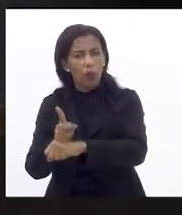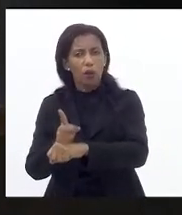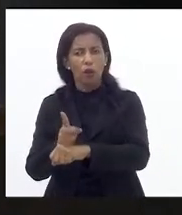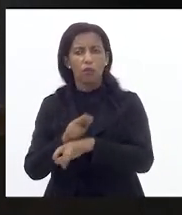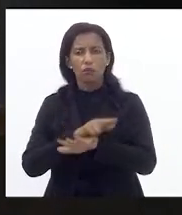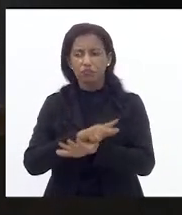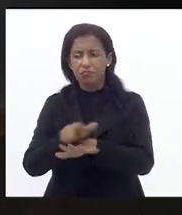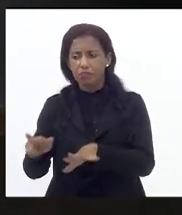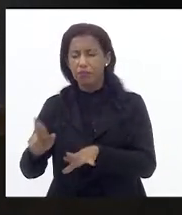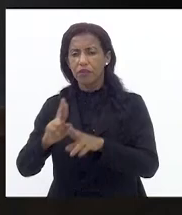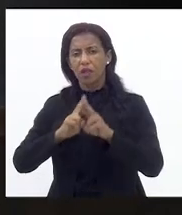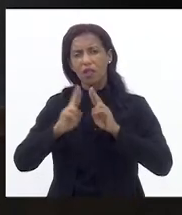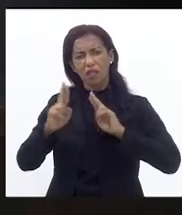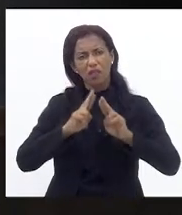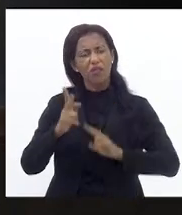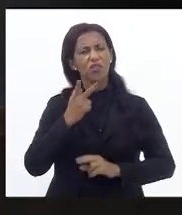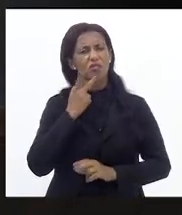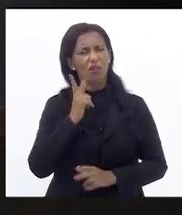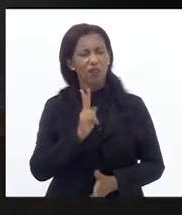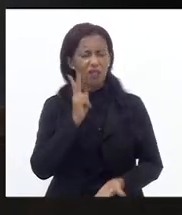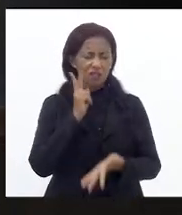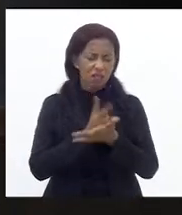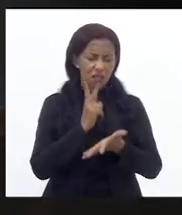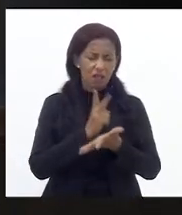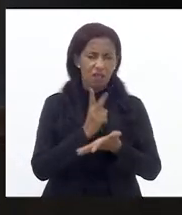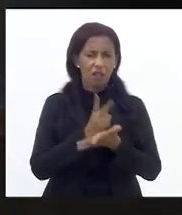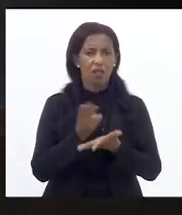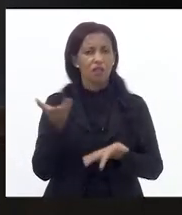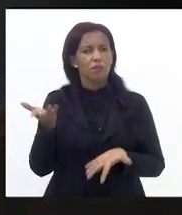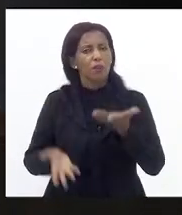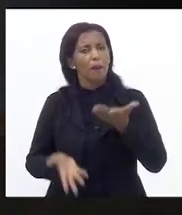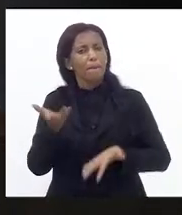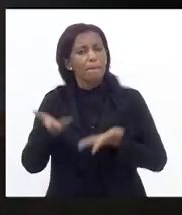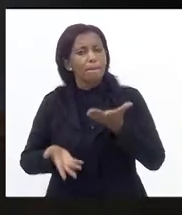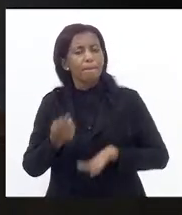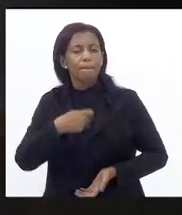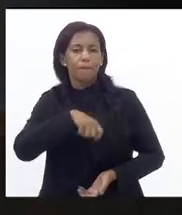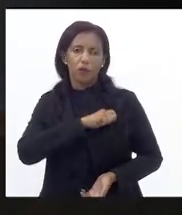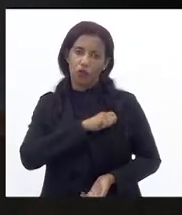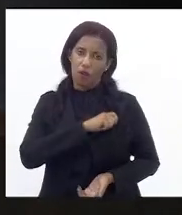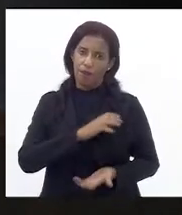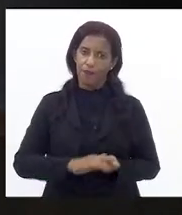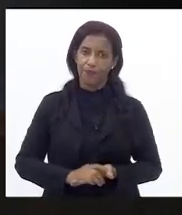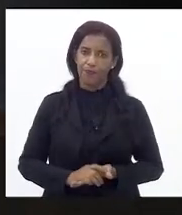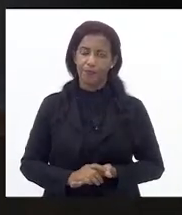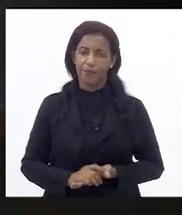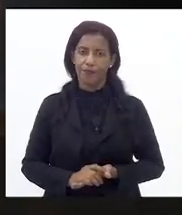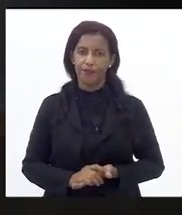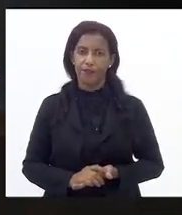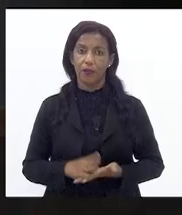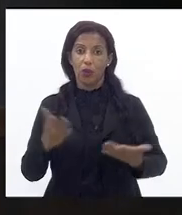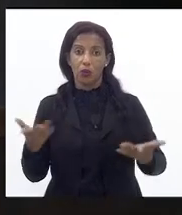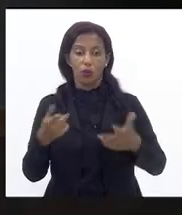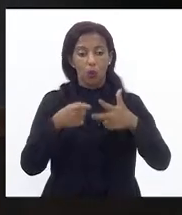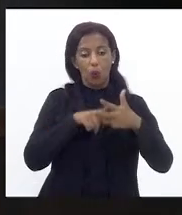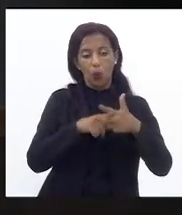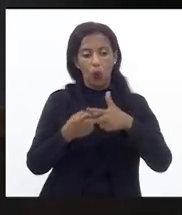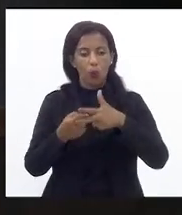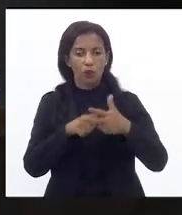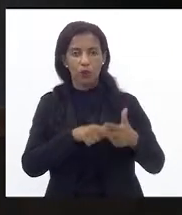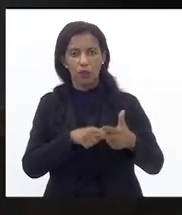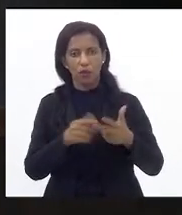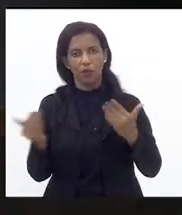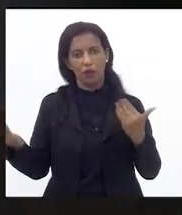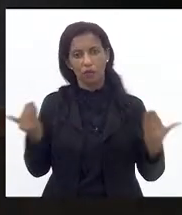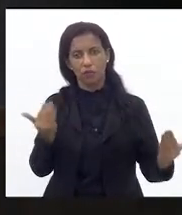fui diversas entrevistas tem o dito isso o que se busca é o equilíbrio fiscal ou seja e os ajustes se fazem